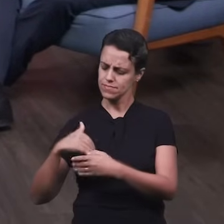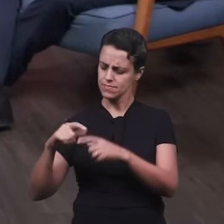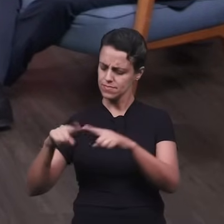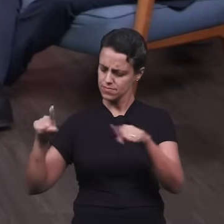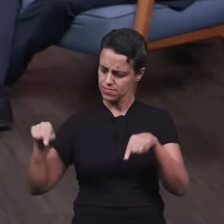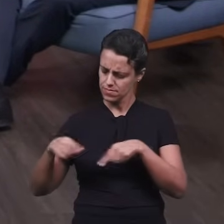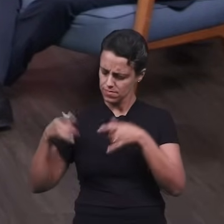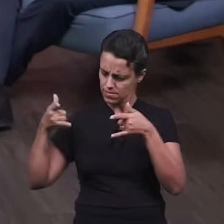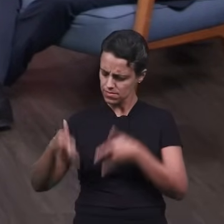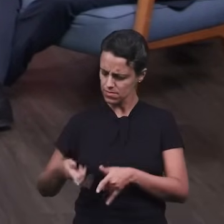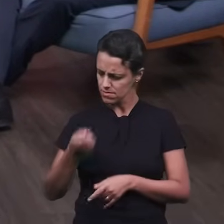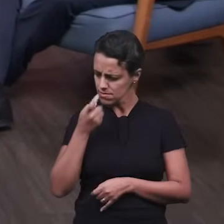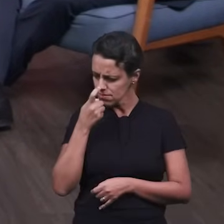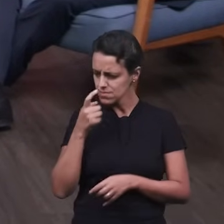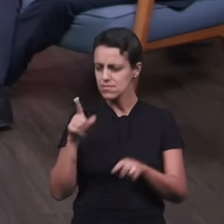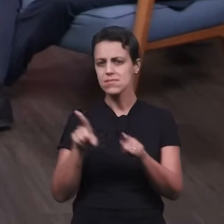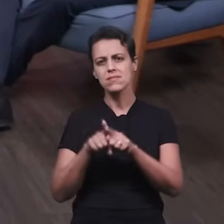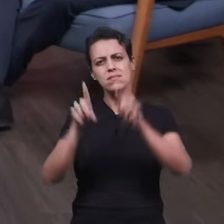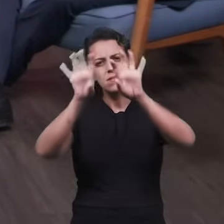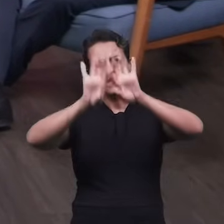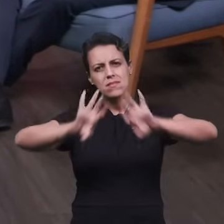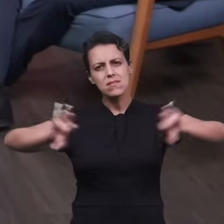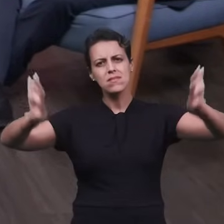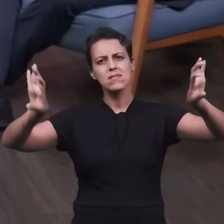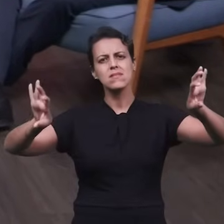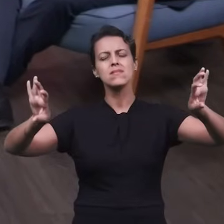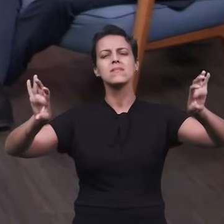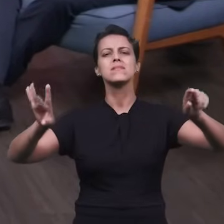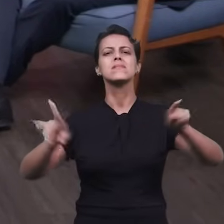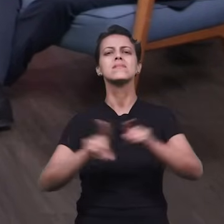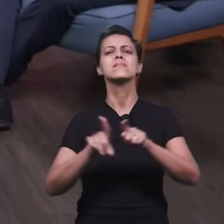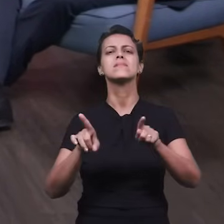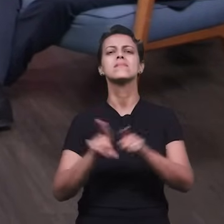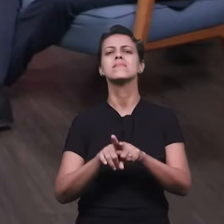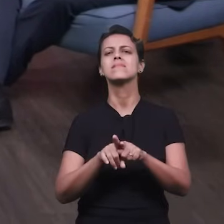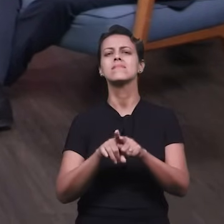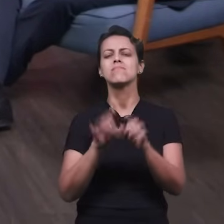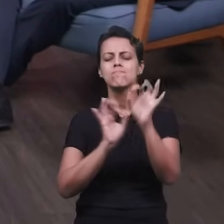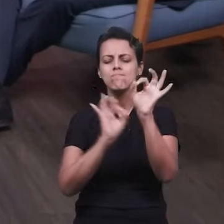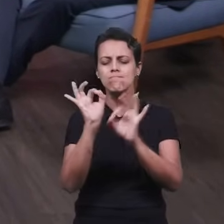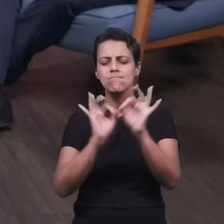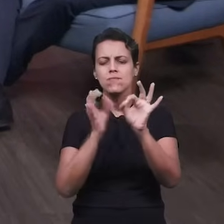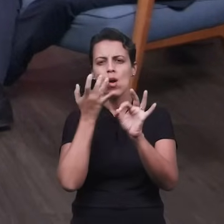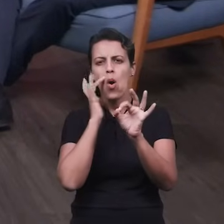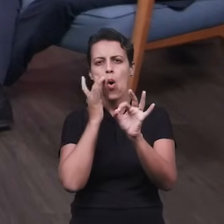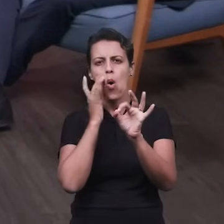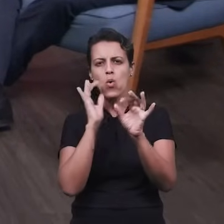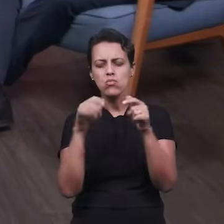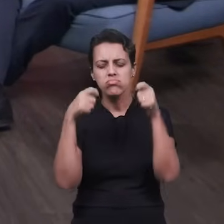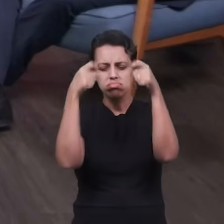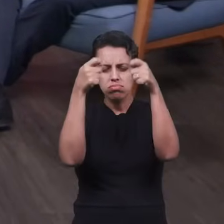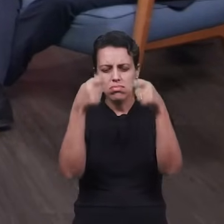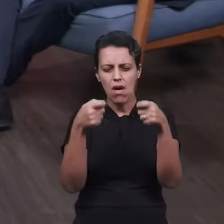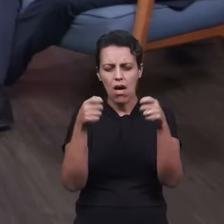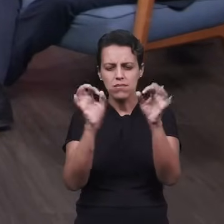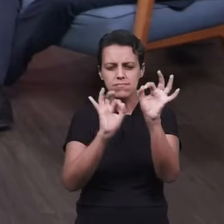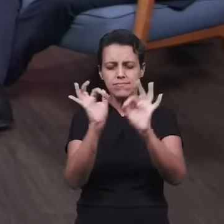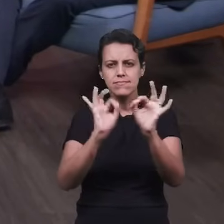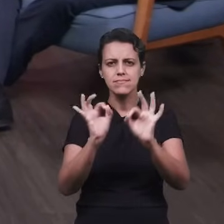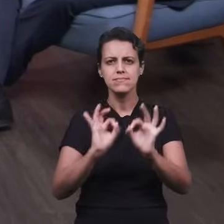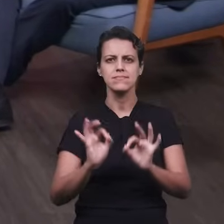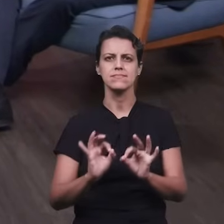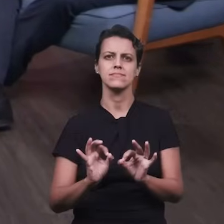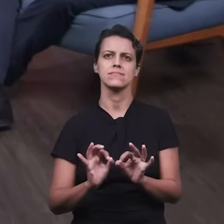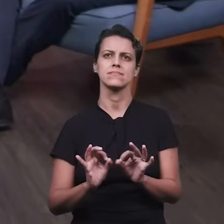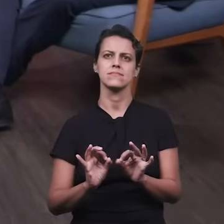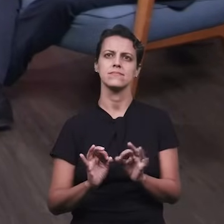estamos falando das cortinas que são abertas, do véu do templo que se rasgou, e chegamos aqui nos enfeites de ouro. A voz do Senhor